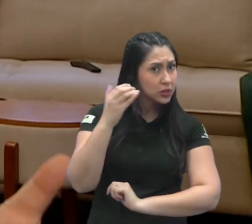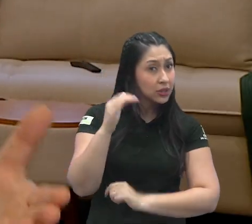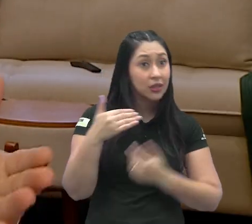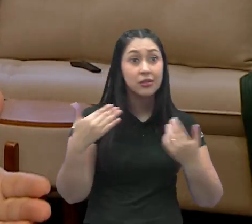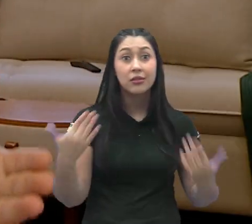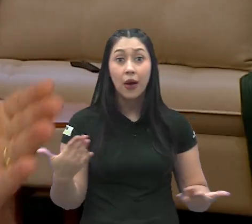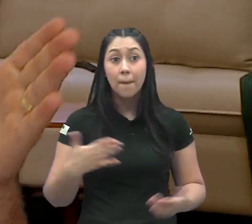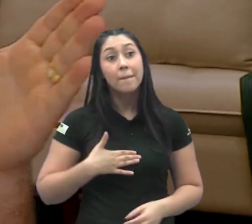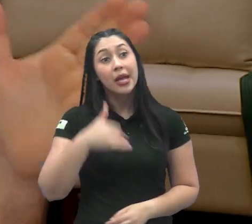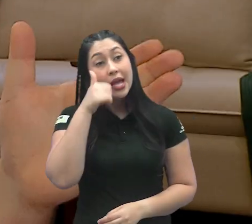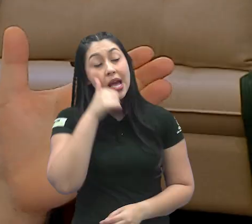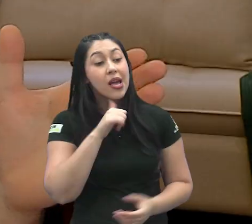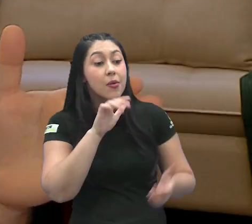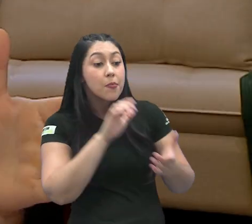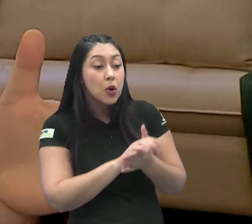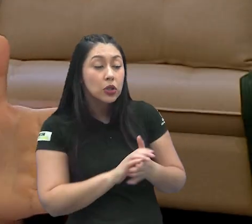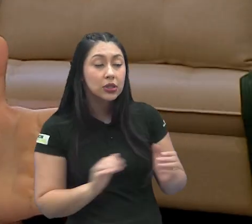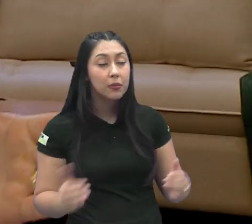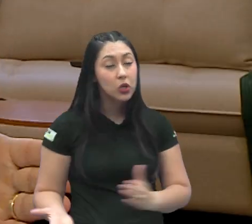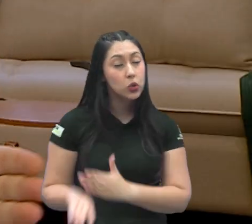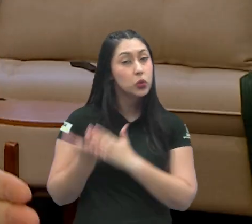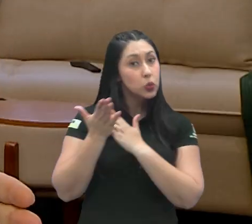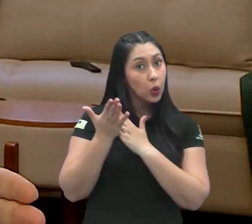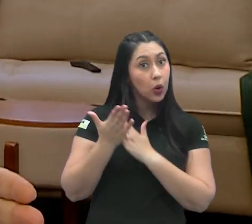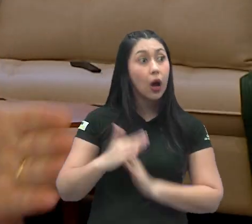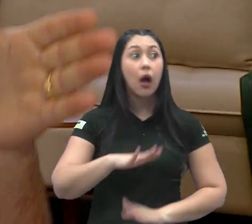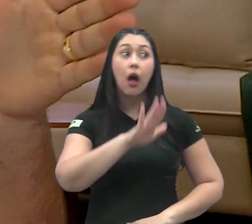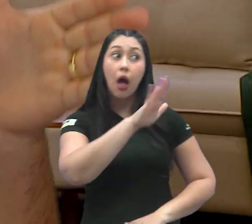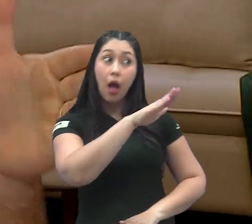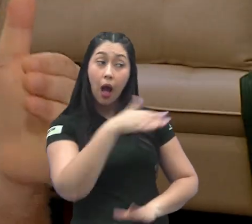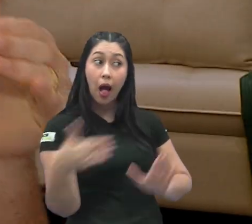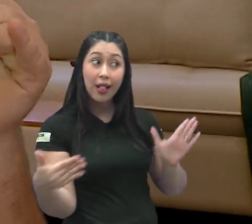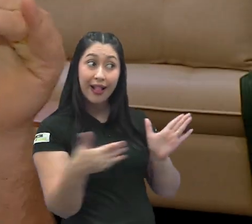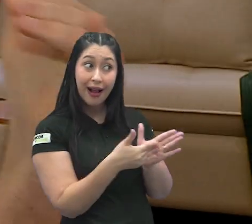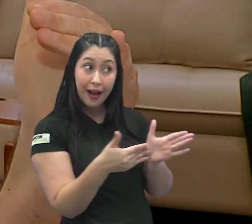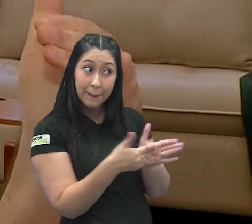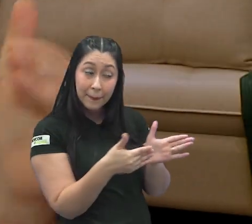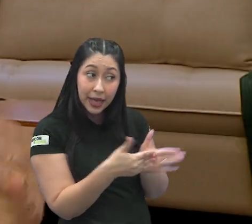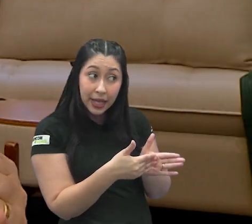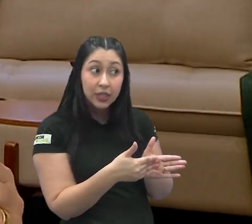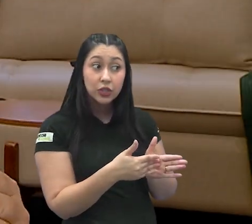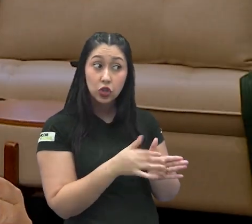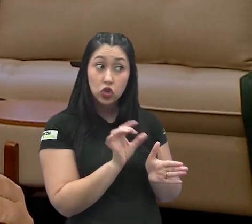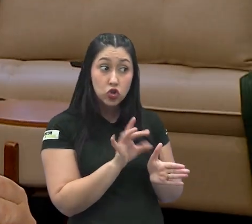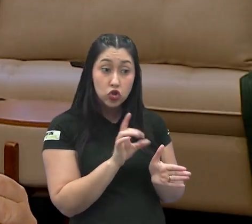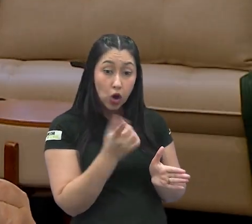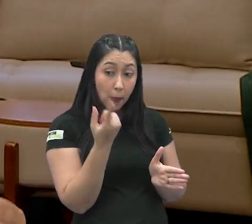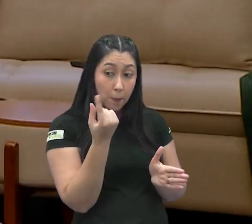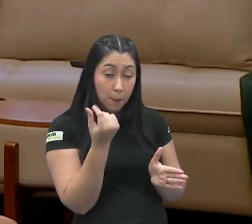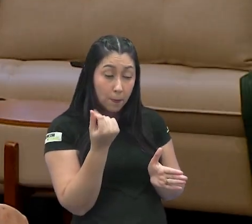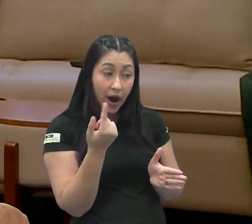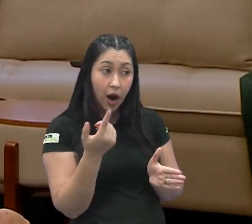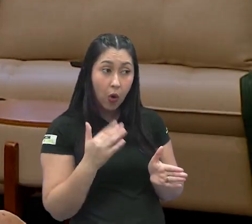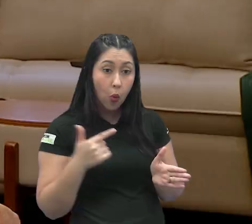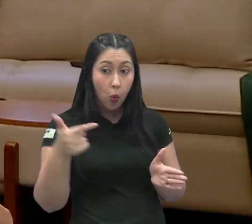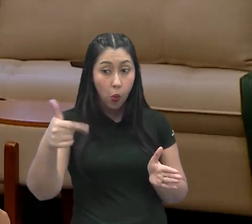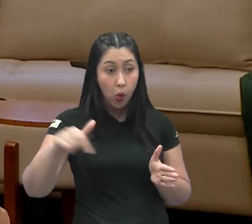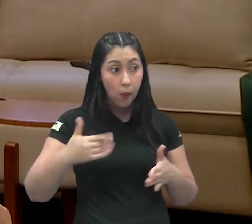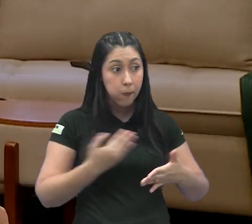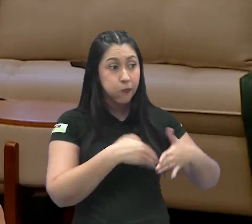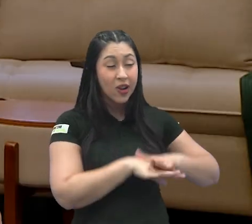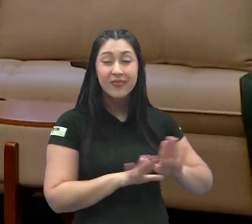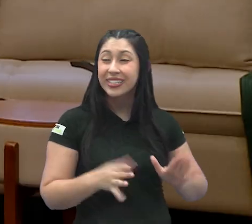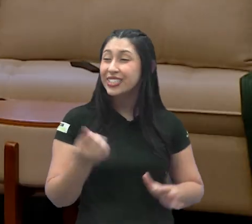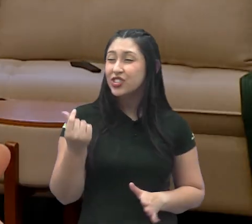fazer? Muito por parte da minha esposa, juntos. Então, assim, ela, até aqui, ok, tem um X aqui e você precisa